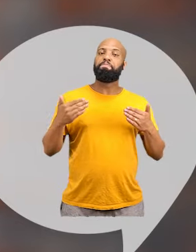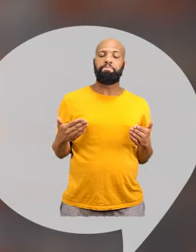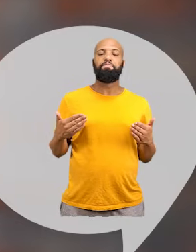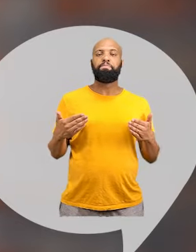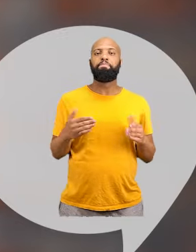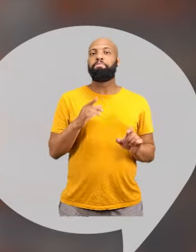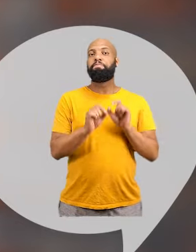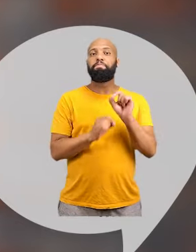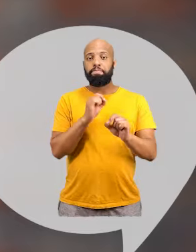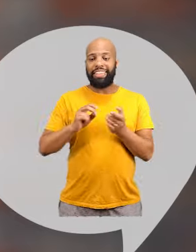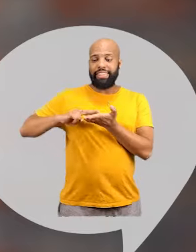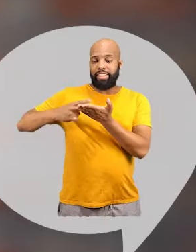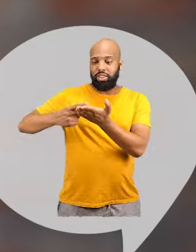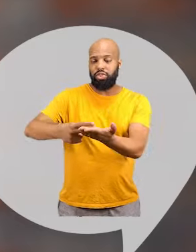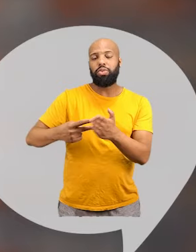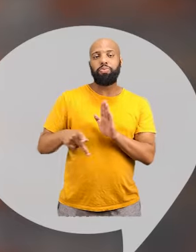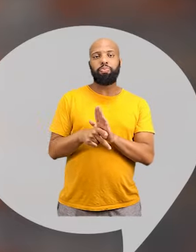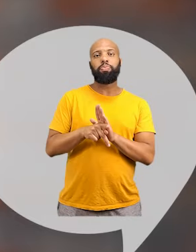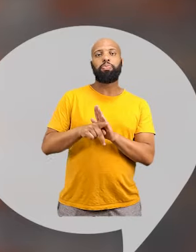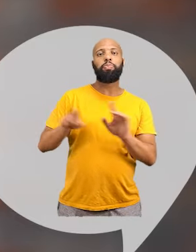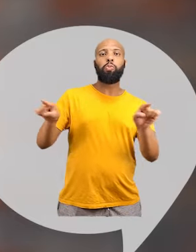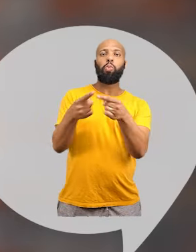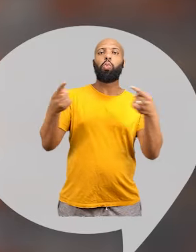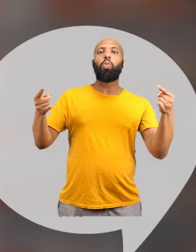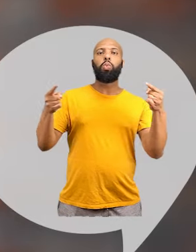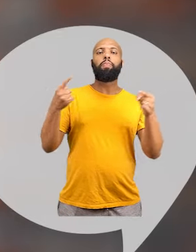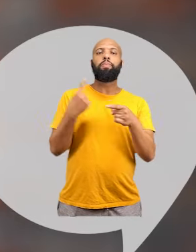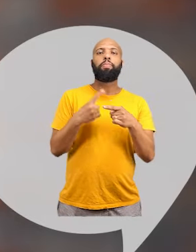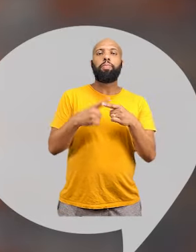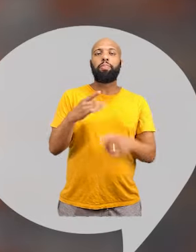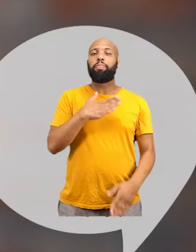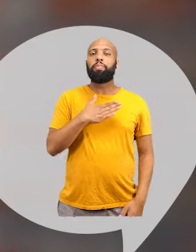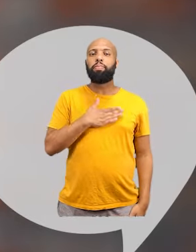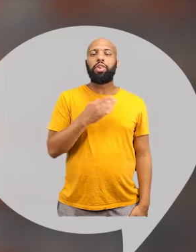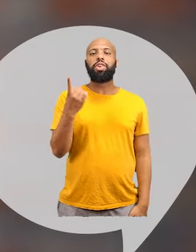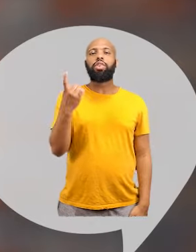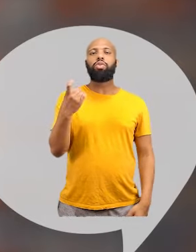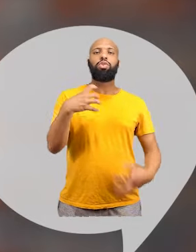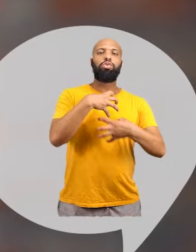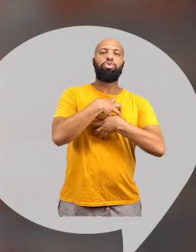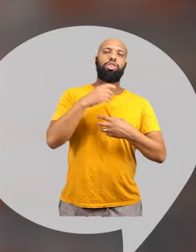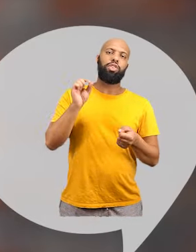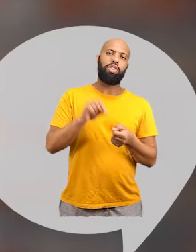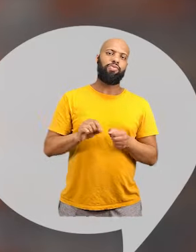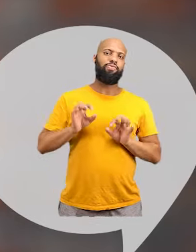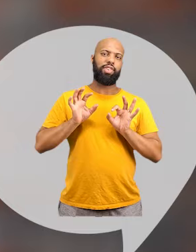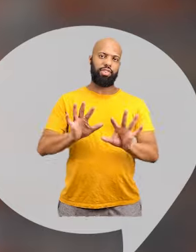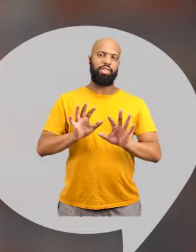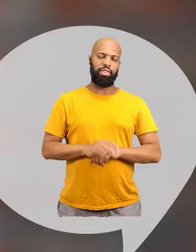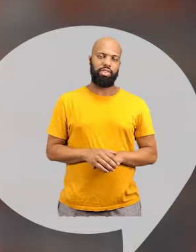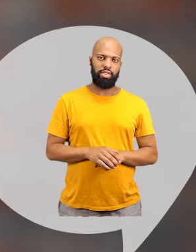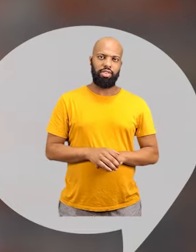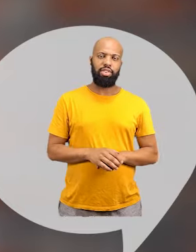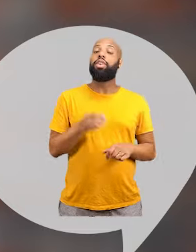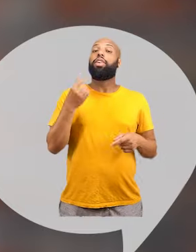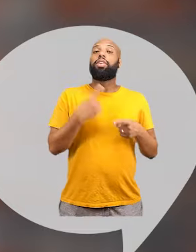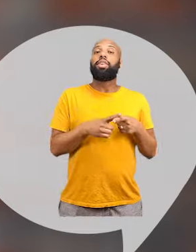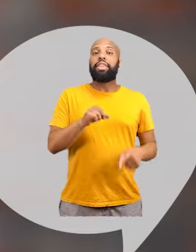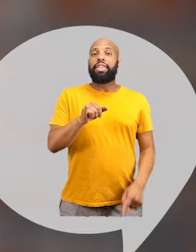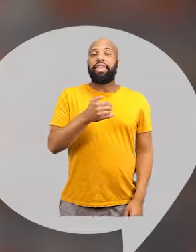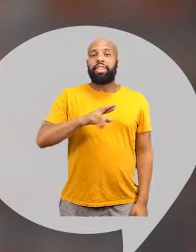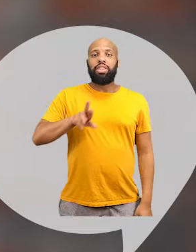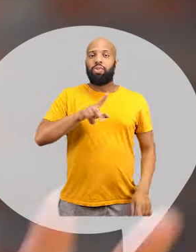se traduziu em música porque para mim é a única forma de fazer tipo assim se